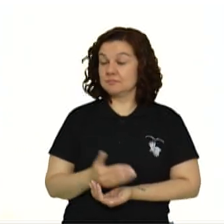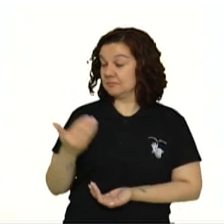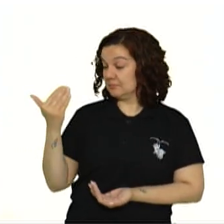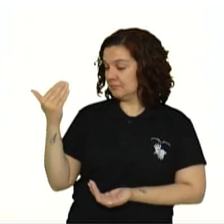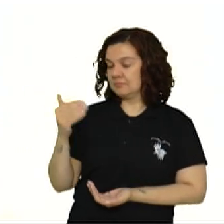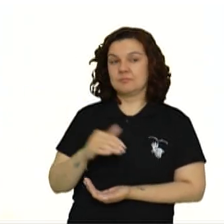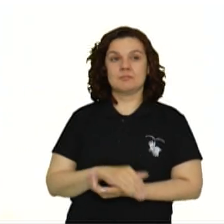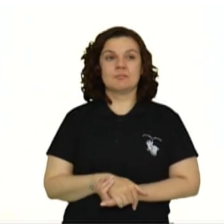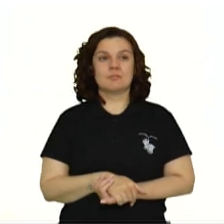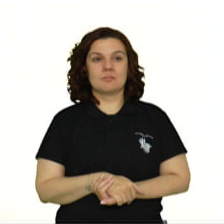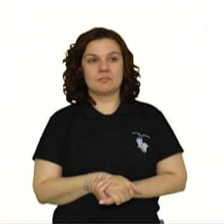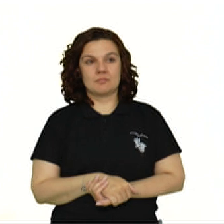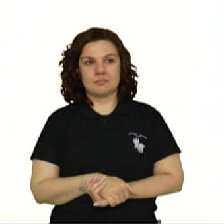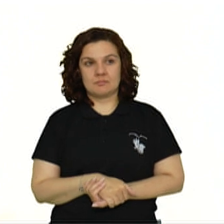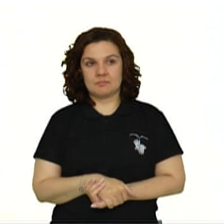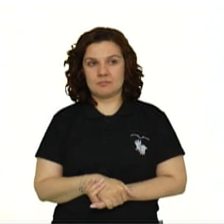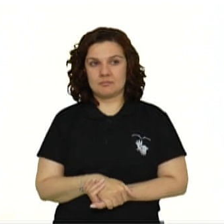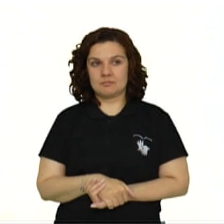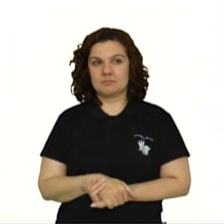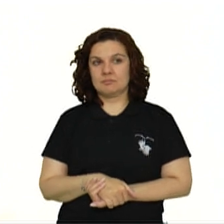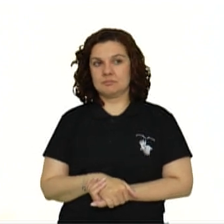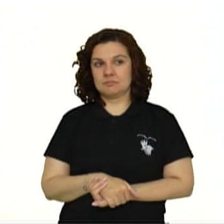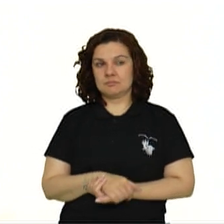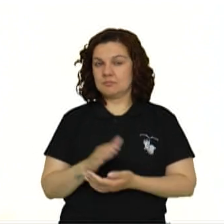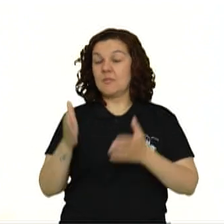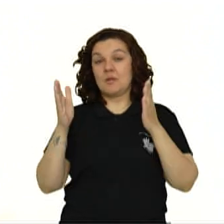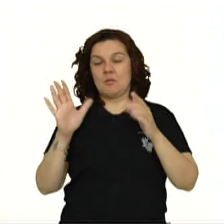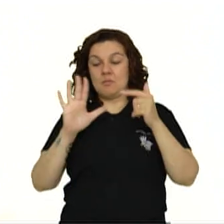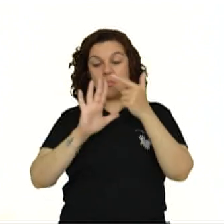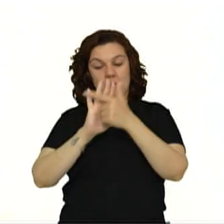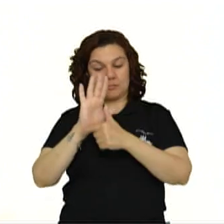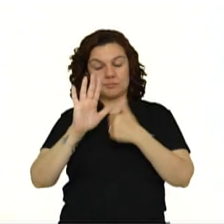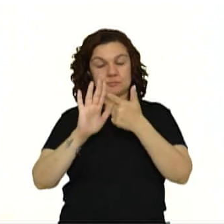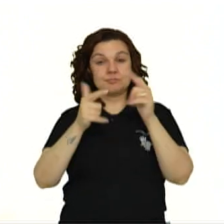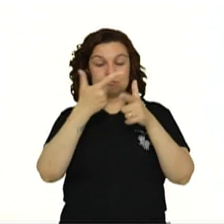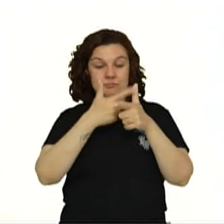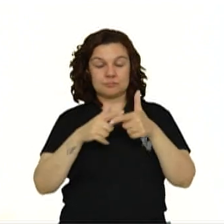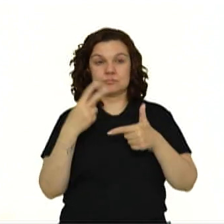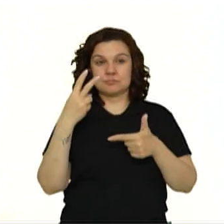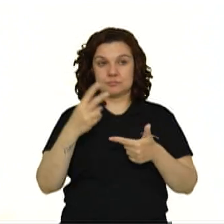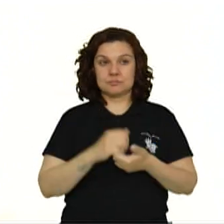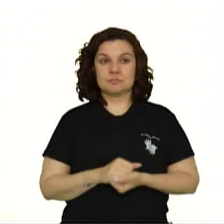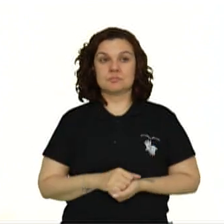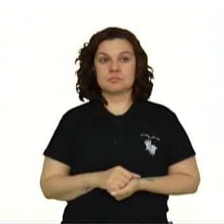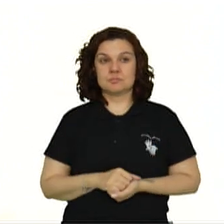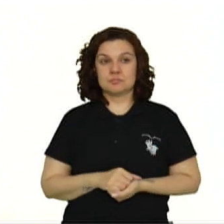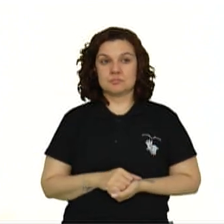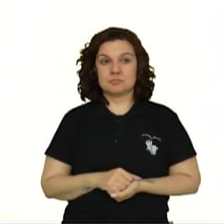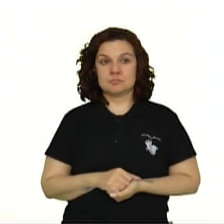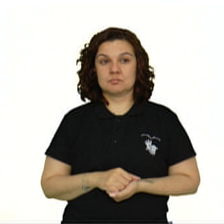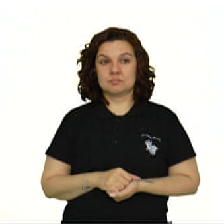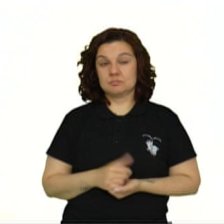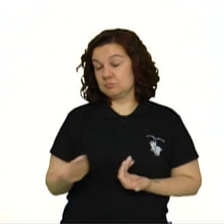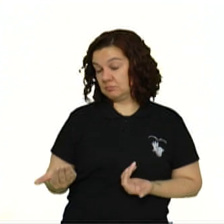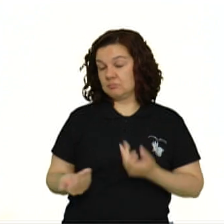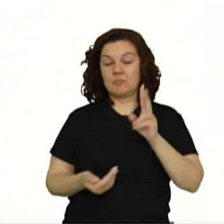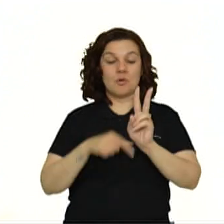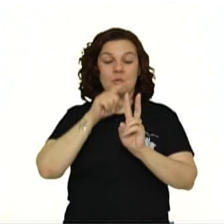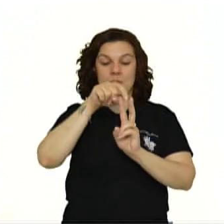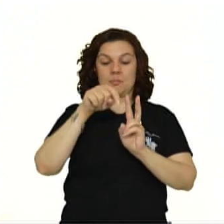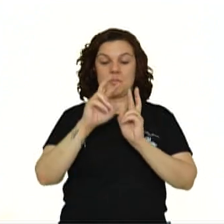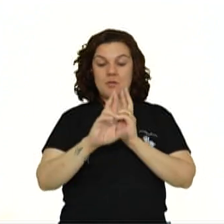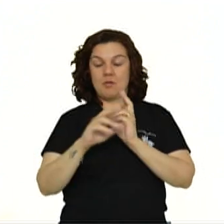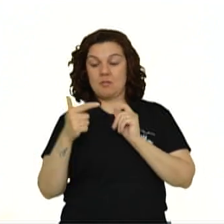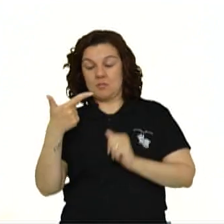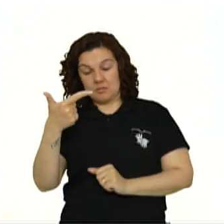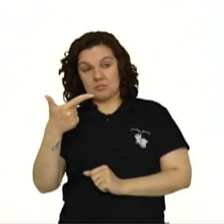Área do semicírculo. A área do círculo dividido por 2. A área do círculo, πr ao quadrado, metade vai